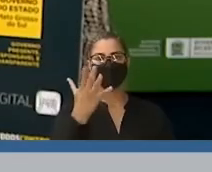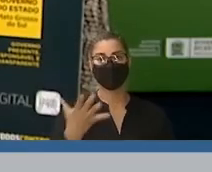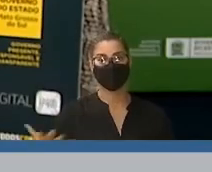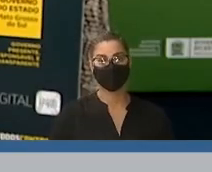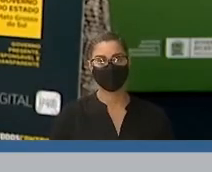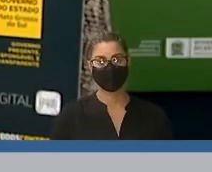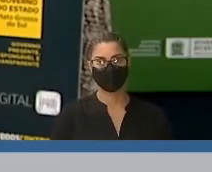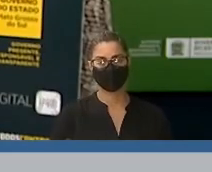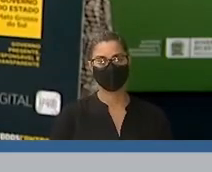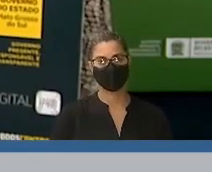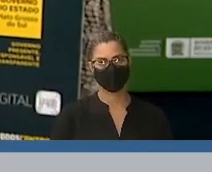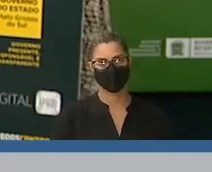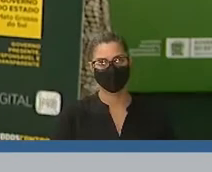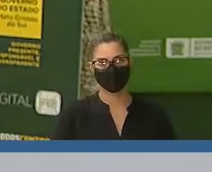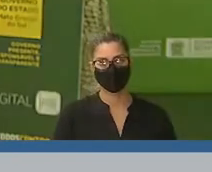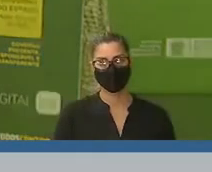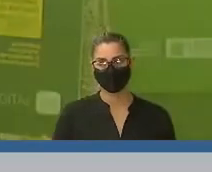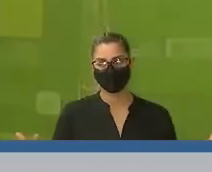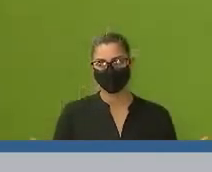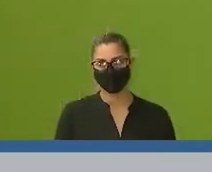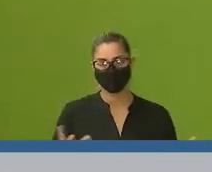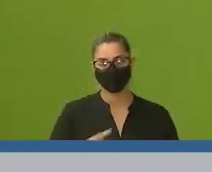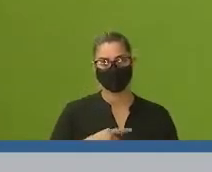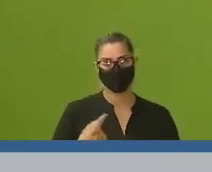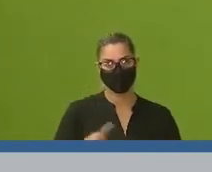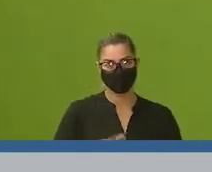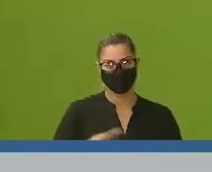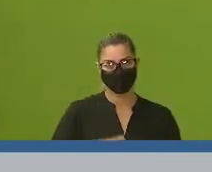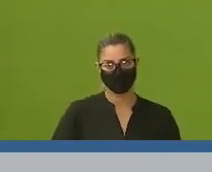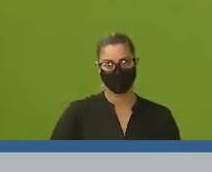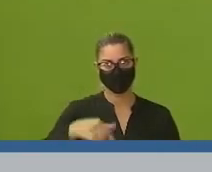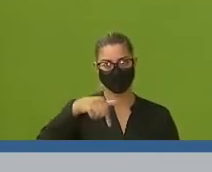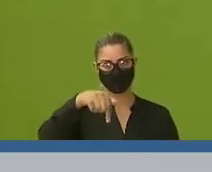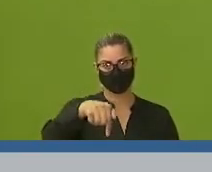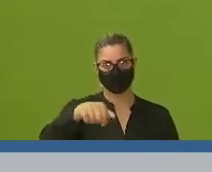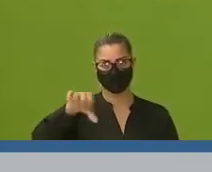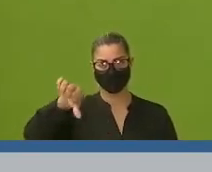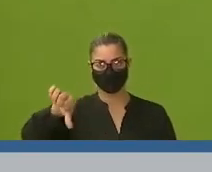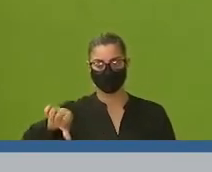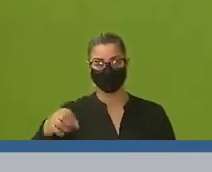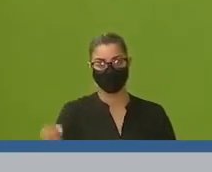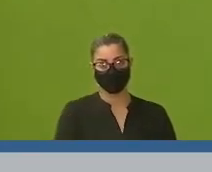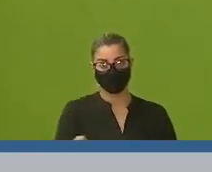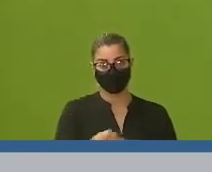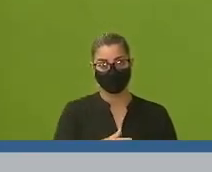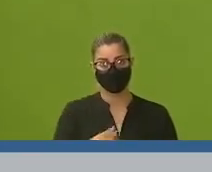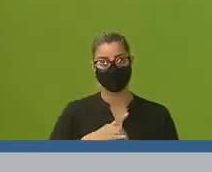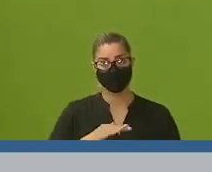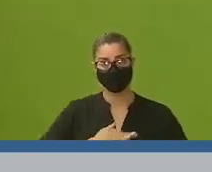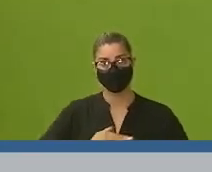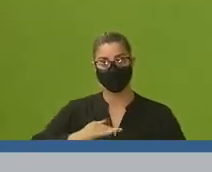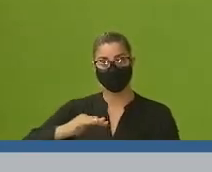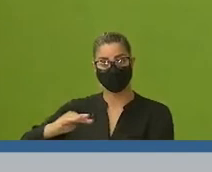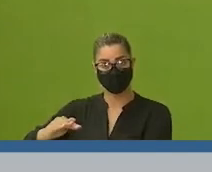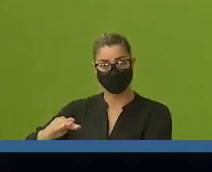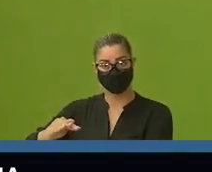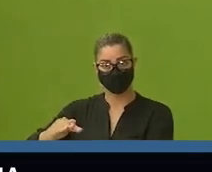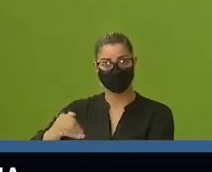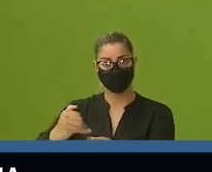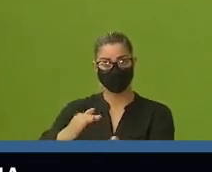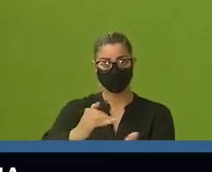Nós encaminhamos hoje aos 79 municípios nova remessa de vacinas, que